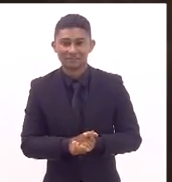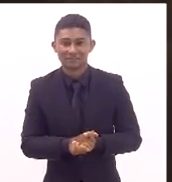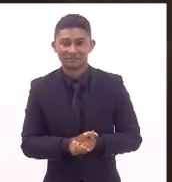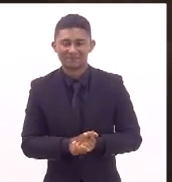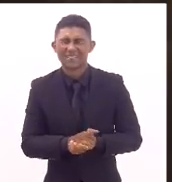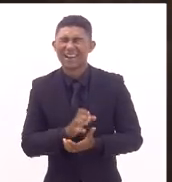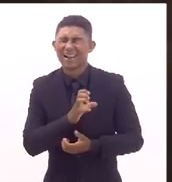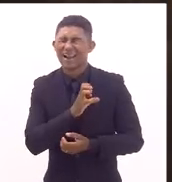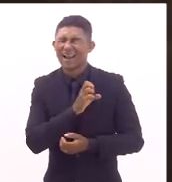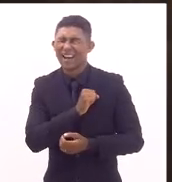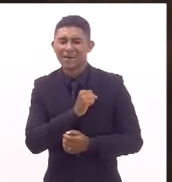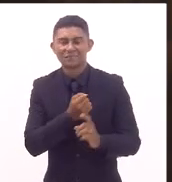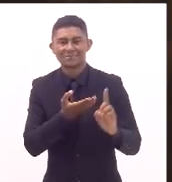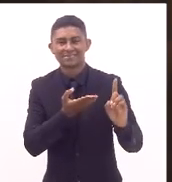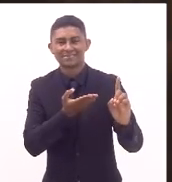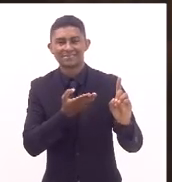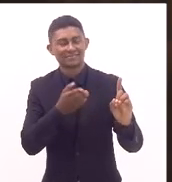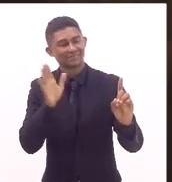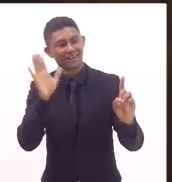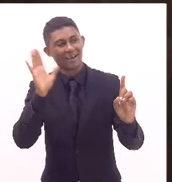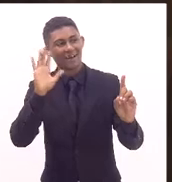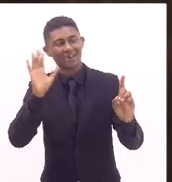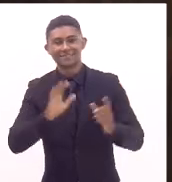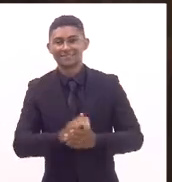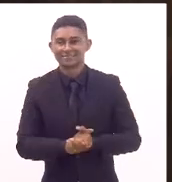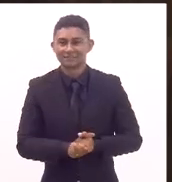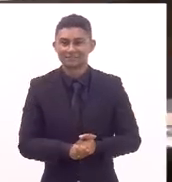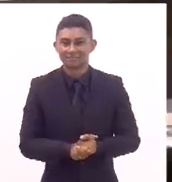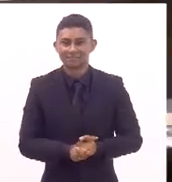eu te amo bisa tchau tchau